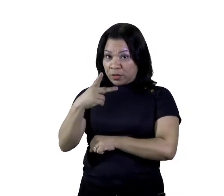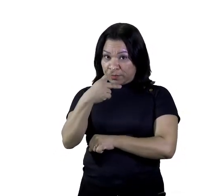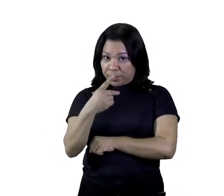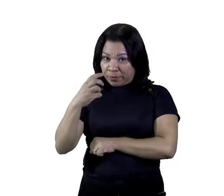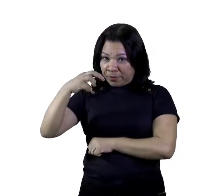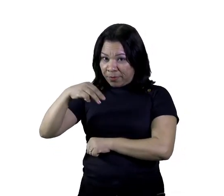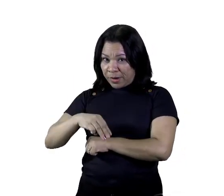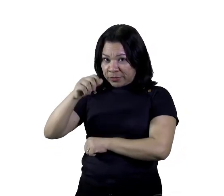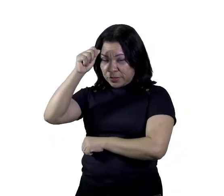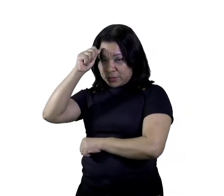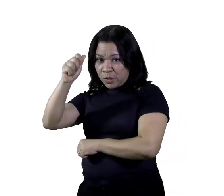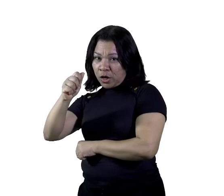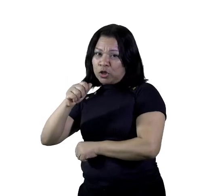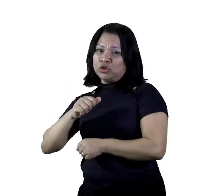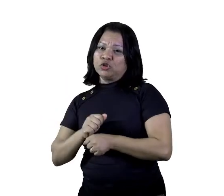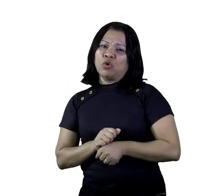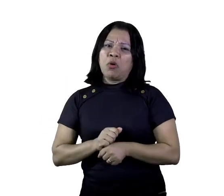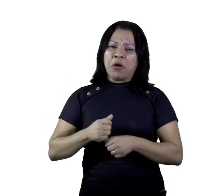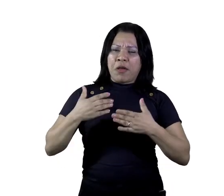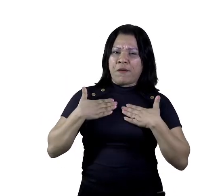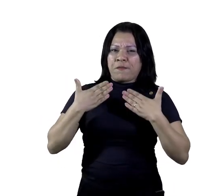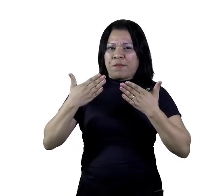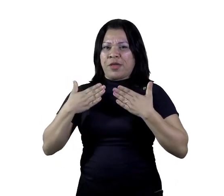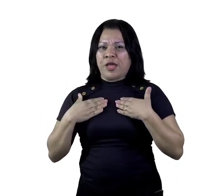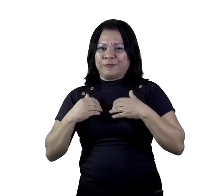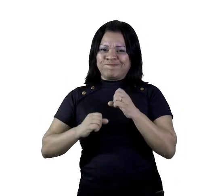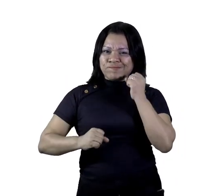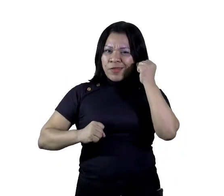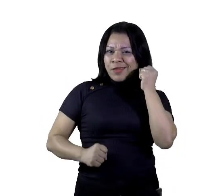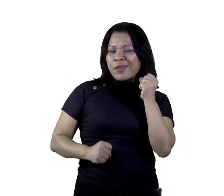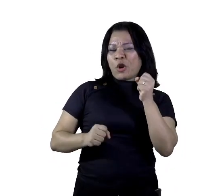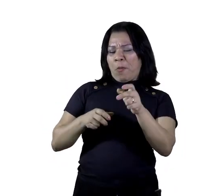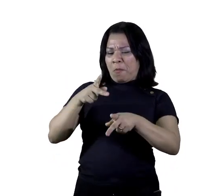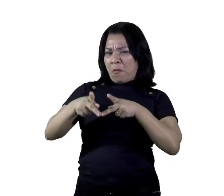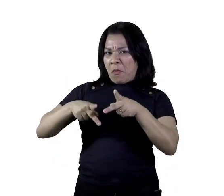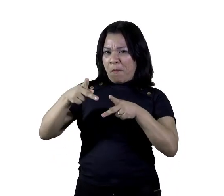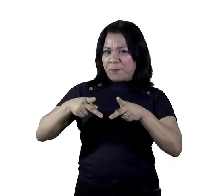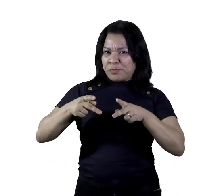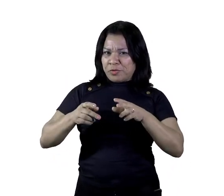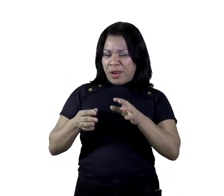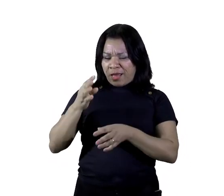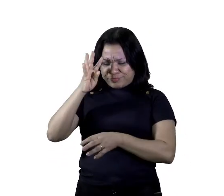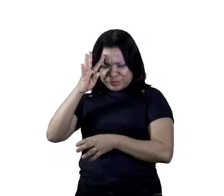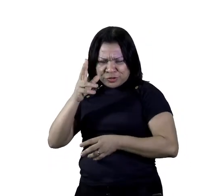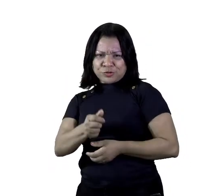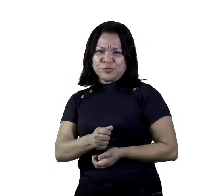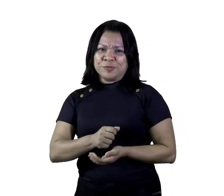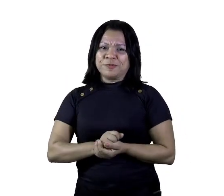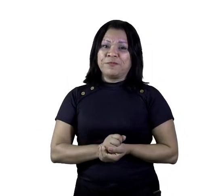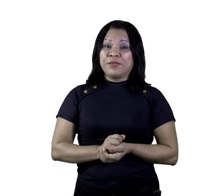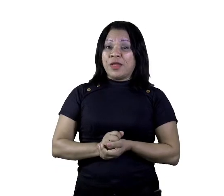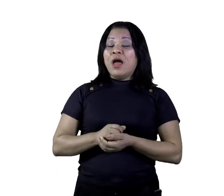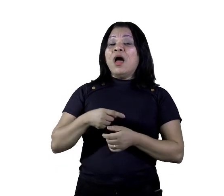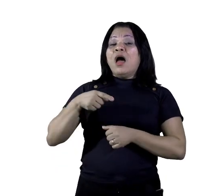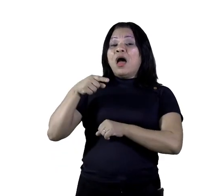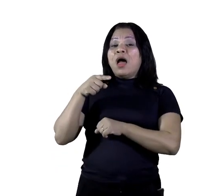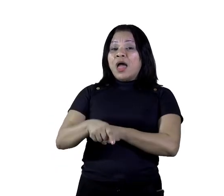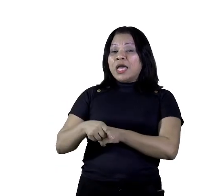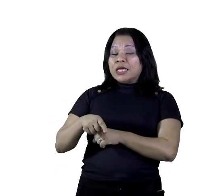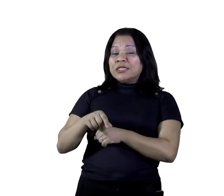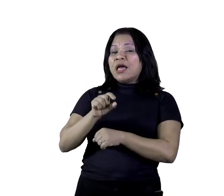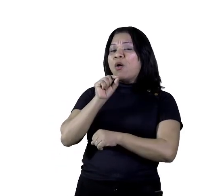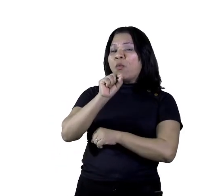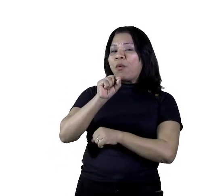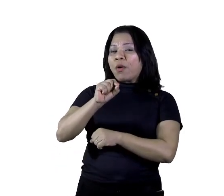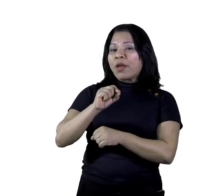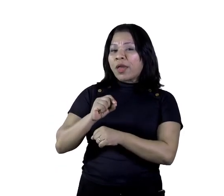astuto herói popular, cheio de artimanhas. Esse conto, ele é um conto cômico, de